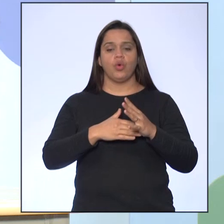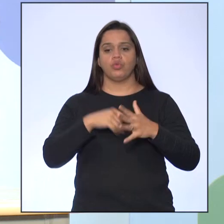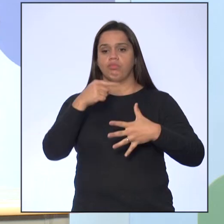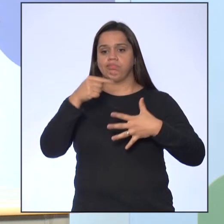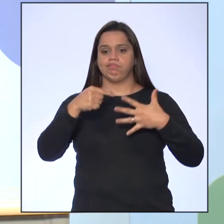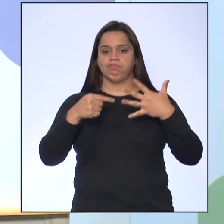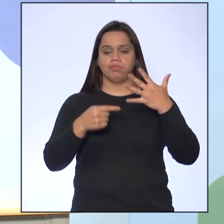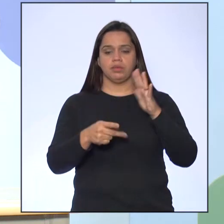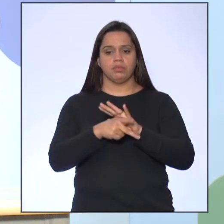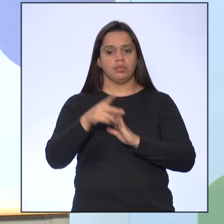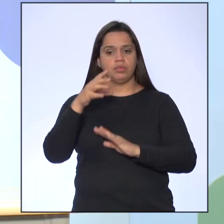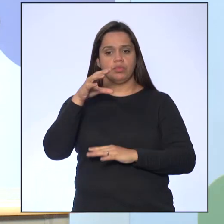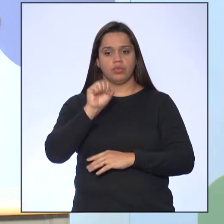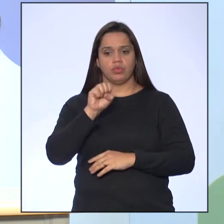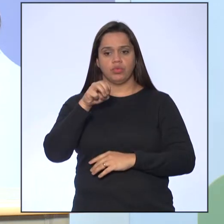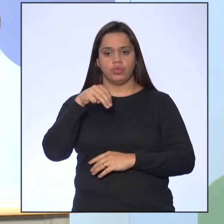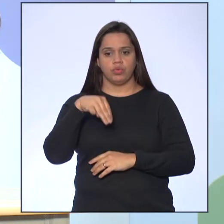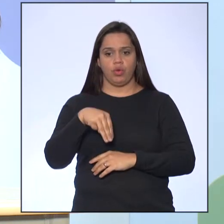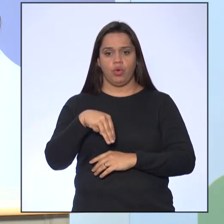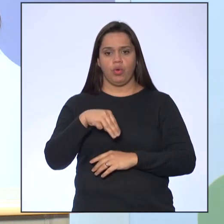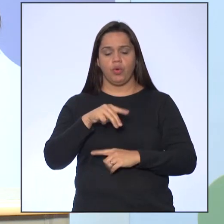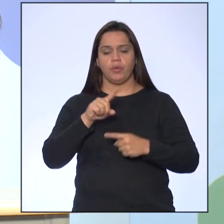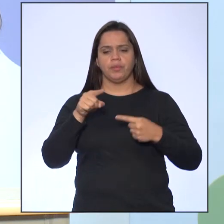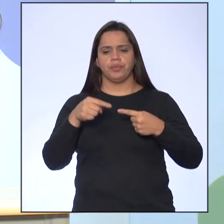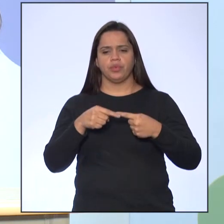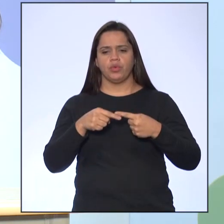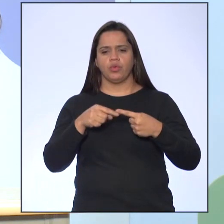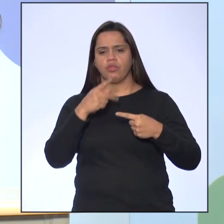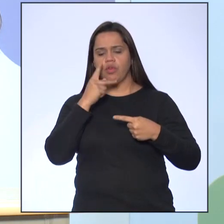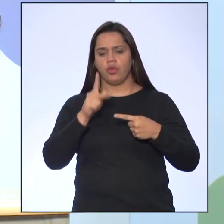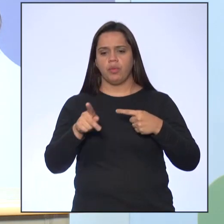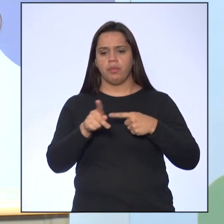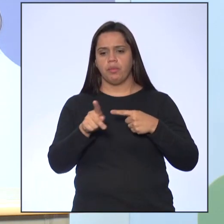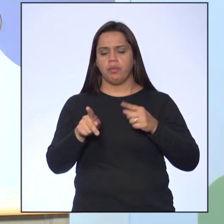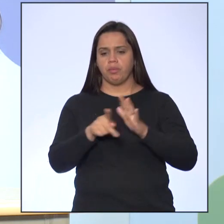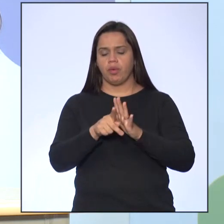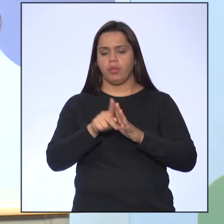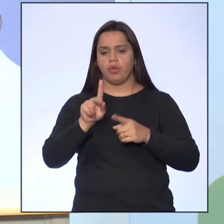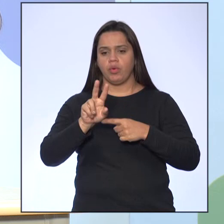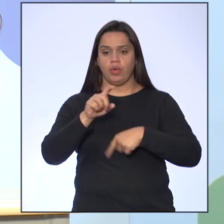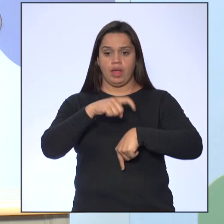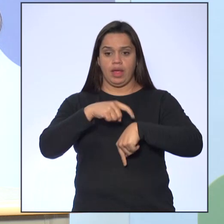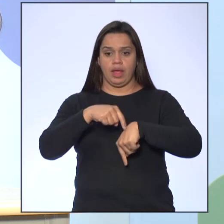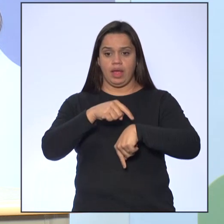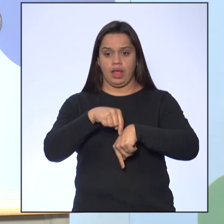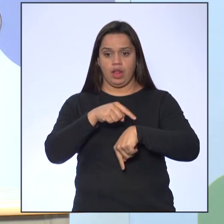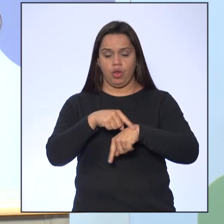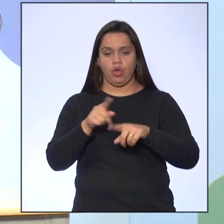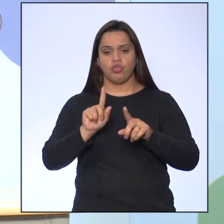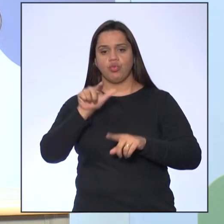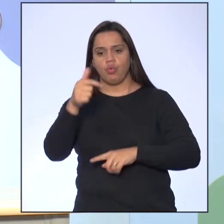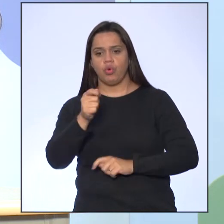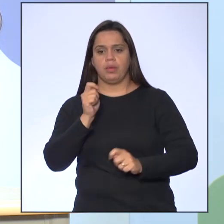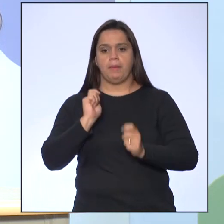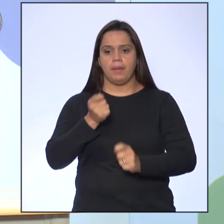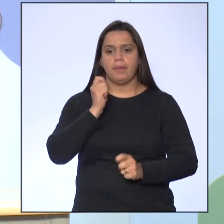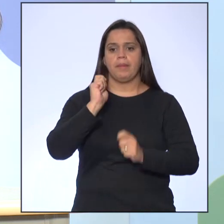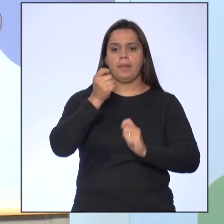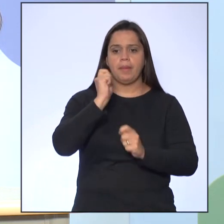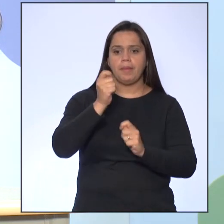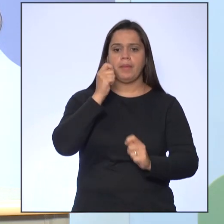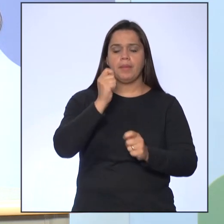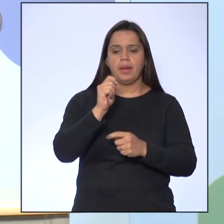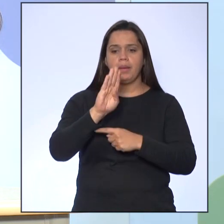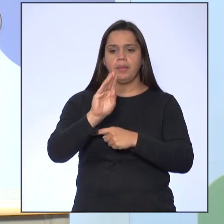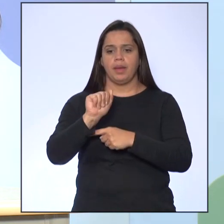melodia. O Cauã se refere a relógio. Pedro, bateria. Christian, né, e a